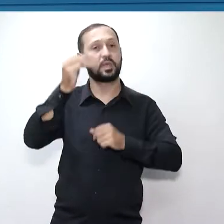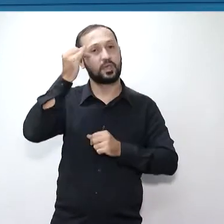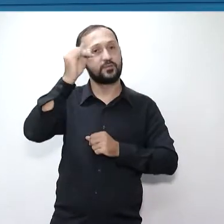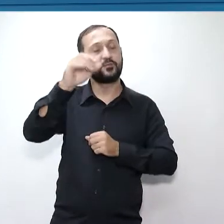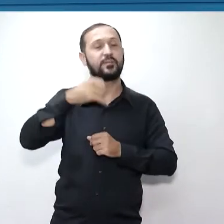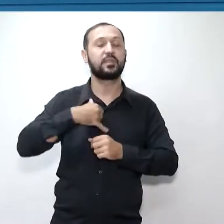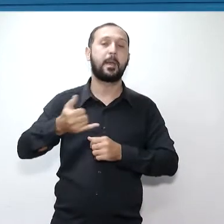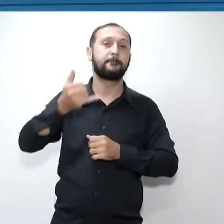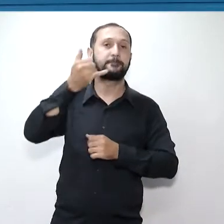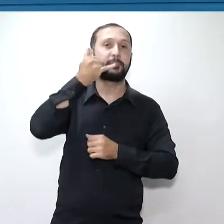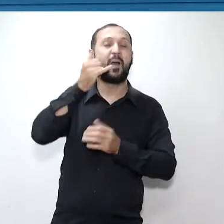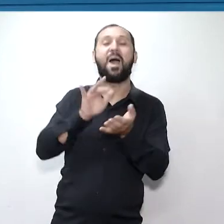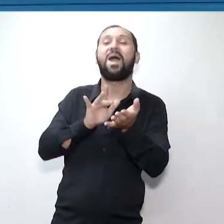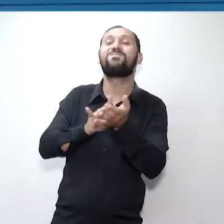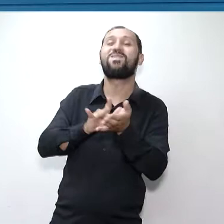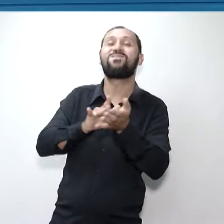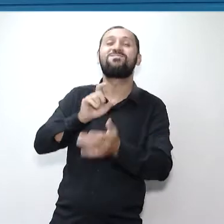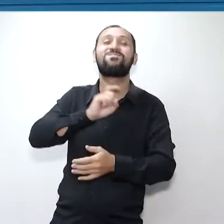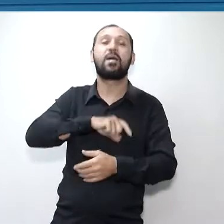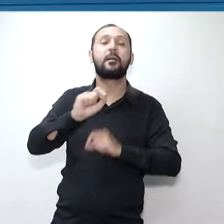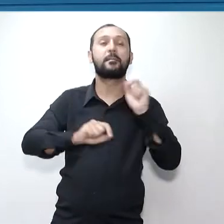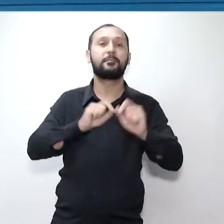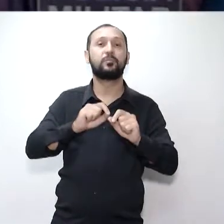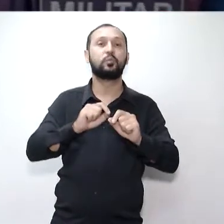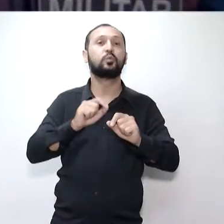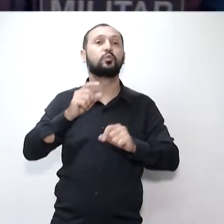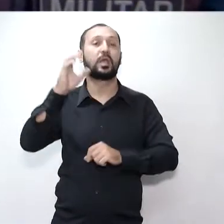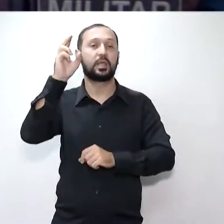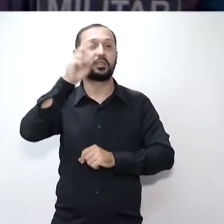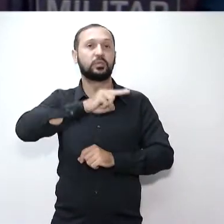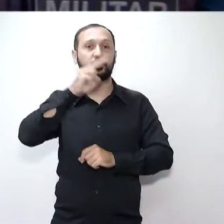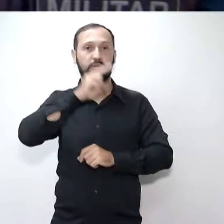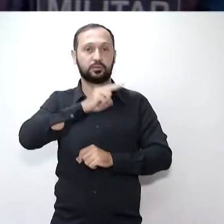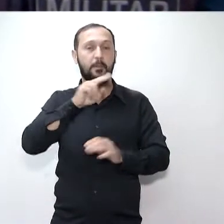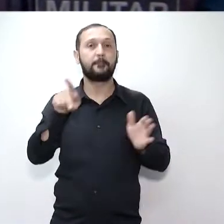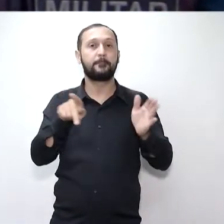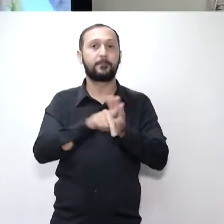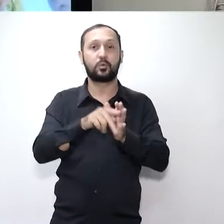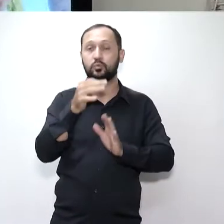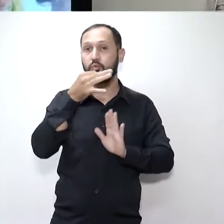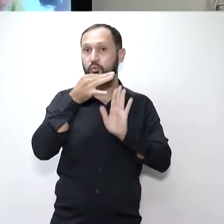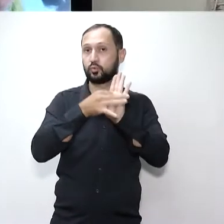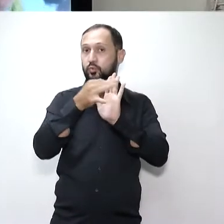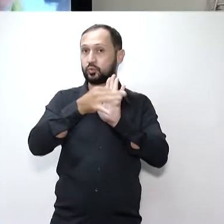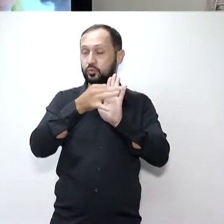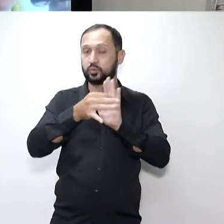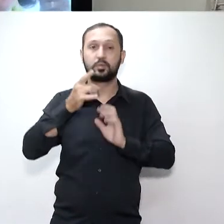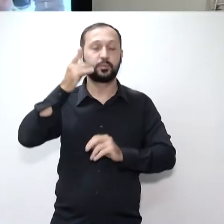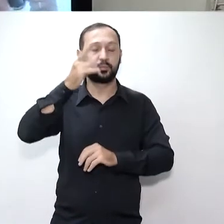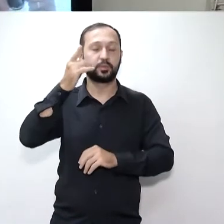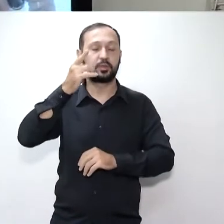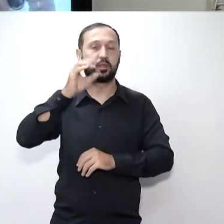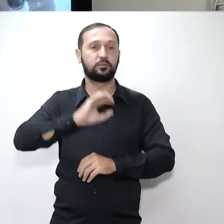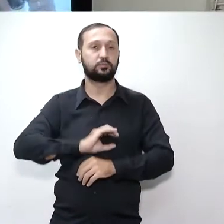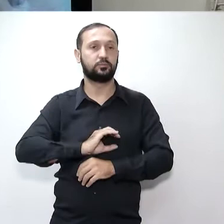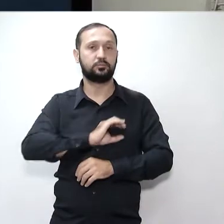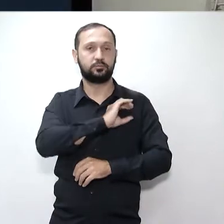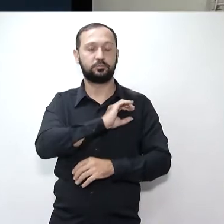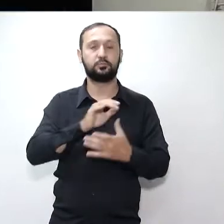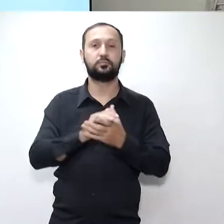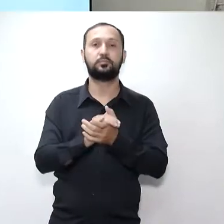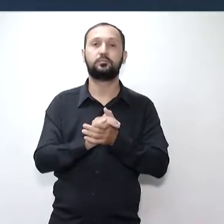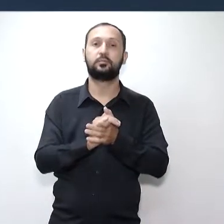aprovadas está que combate os trotes telefônicos a serviços de emergência, de autoria do deputado Capitão Contar,